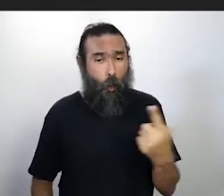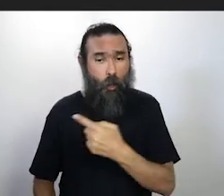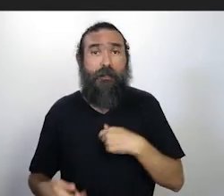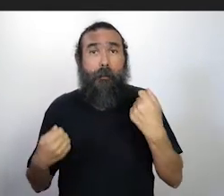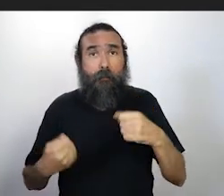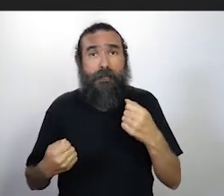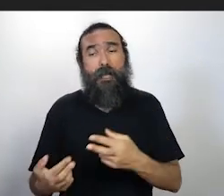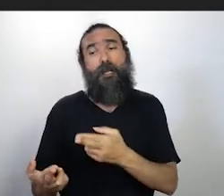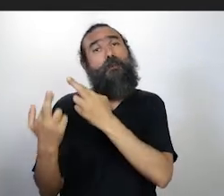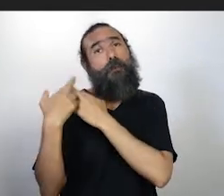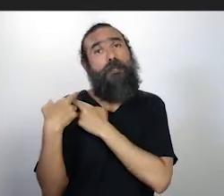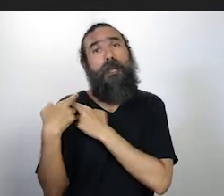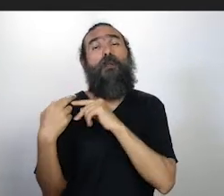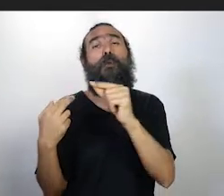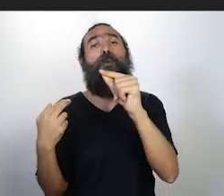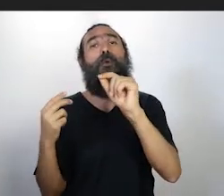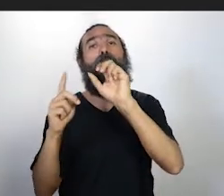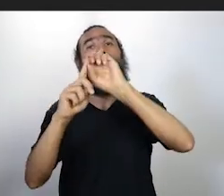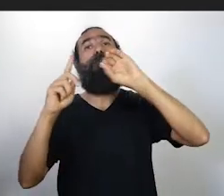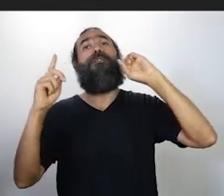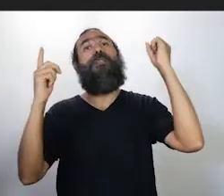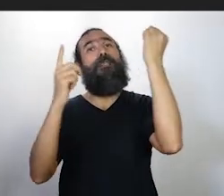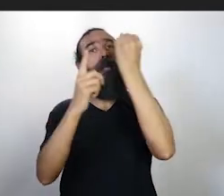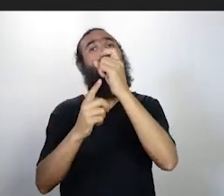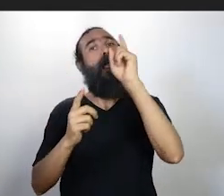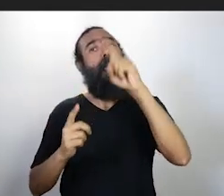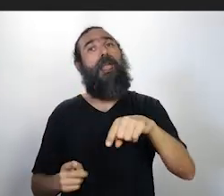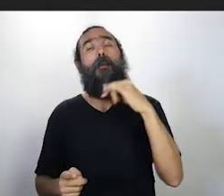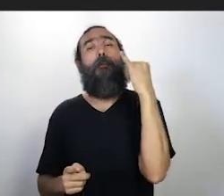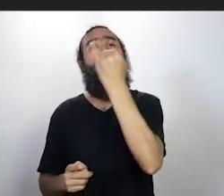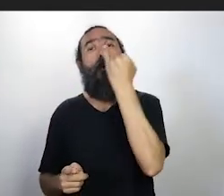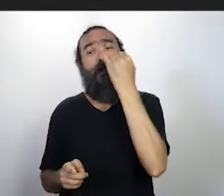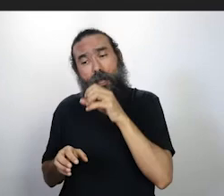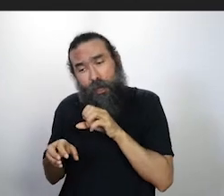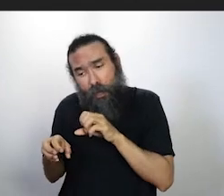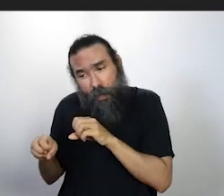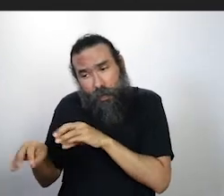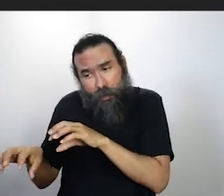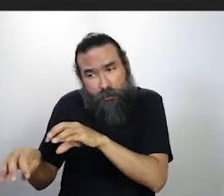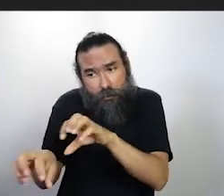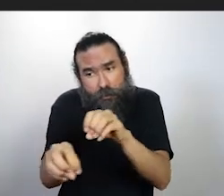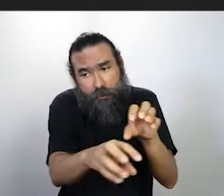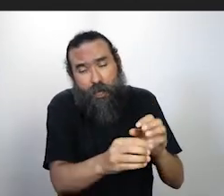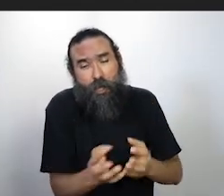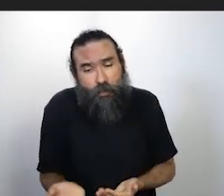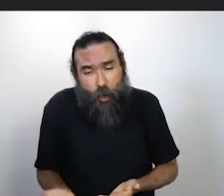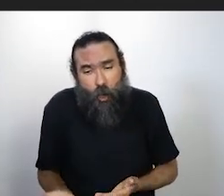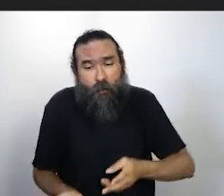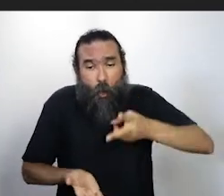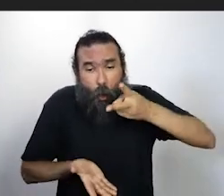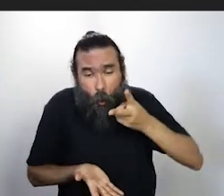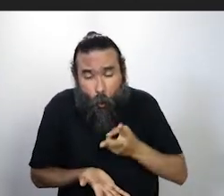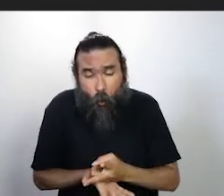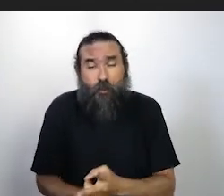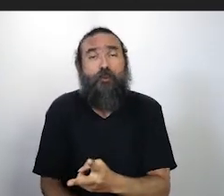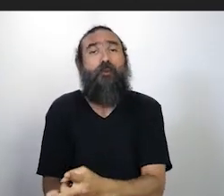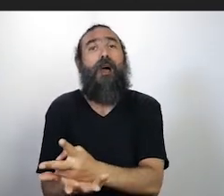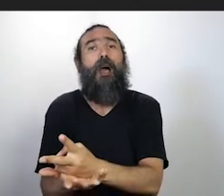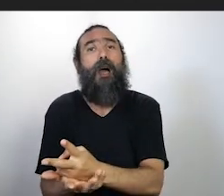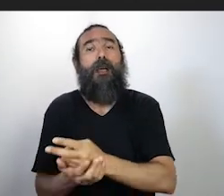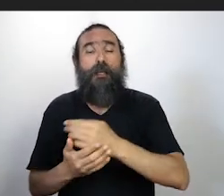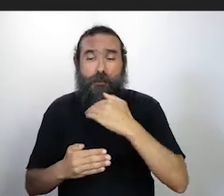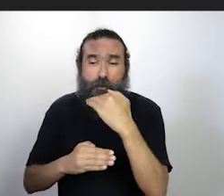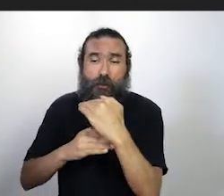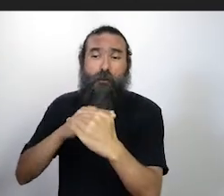não assumir que a nossa função, enquanto sociedade, sim, é educar, é garantir uma continuidade, é garantir